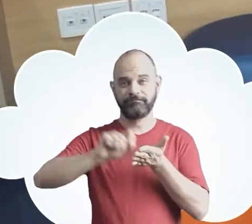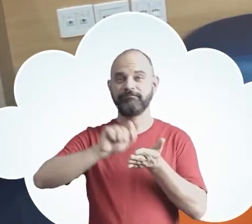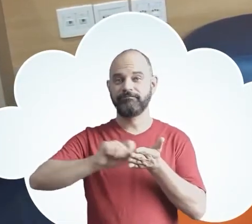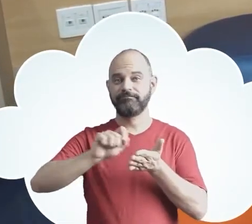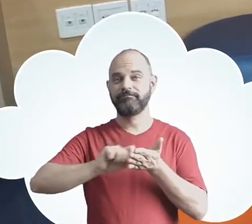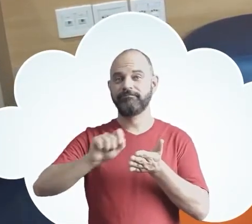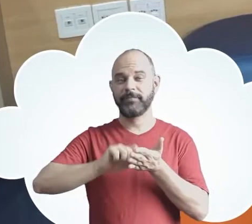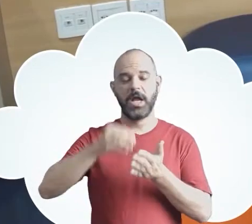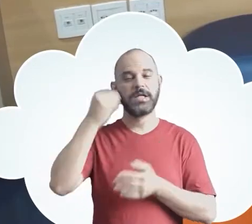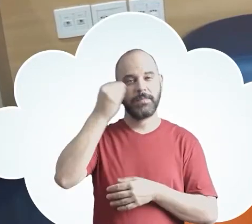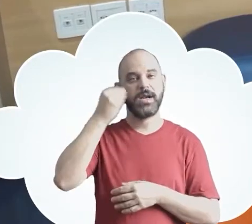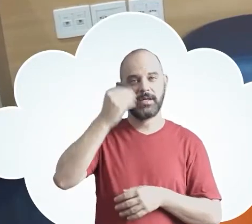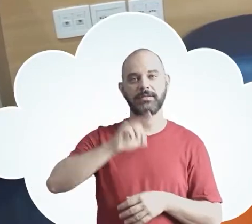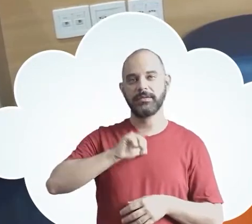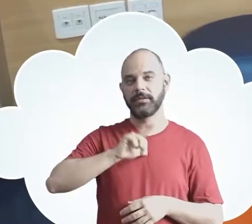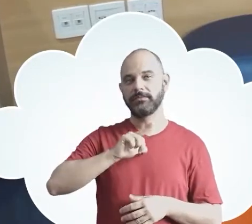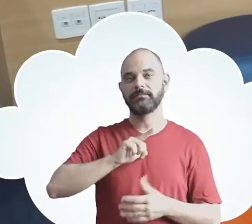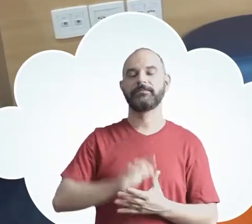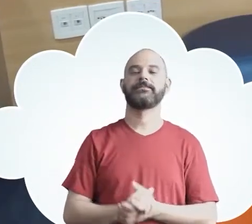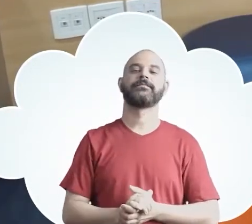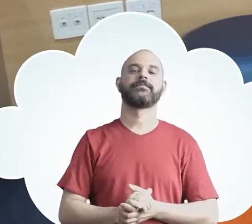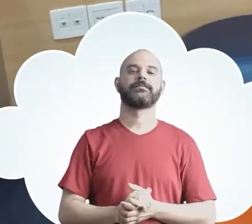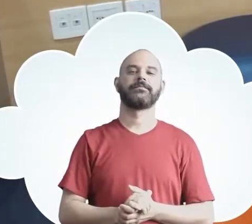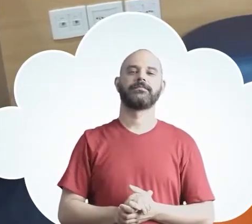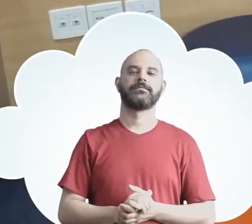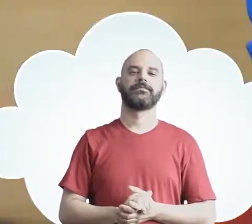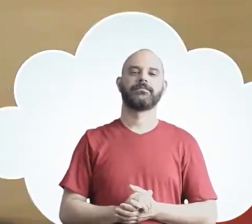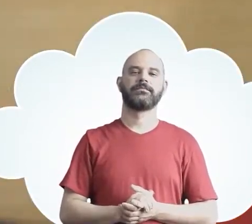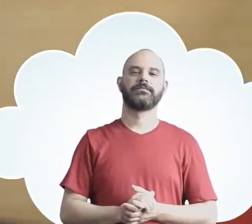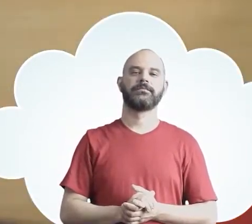escritora muito experiente.